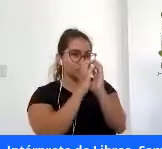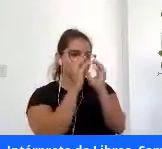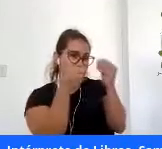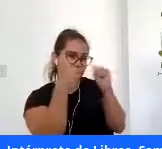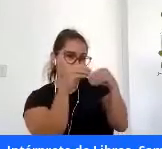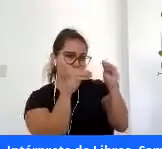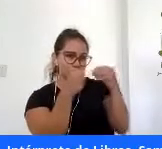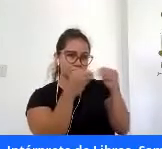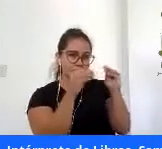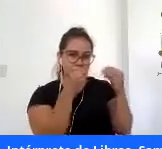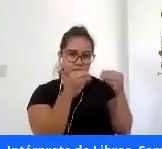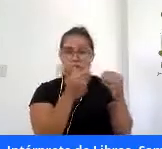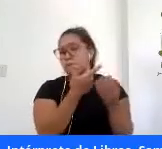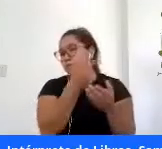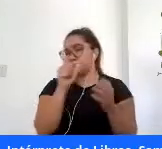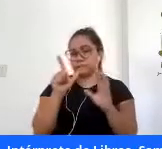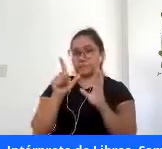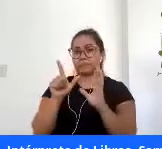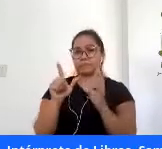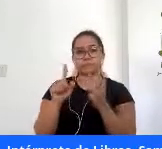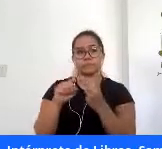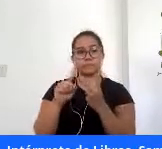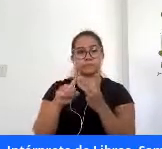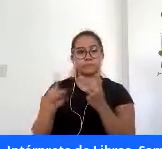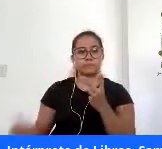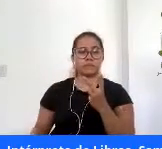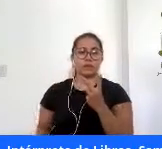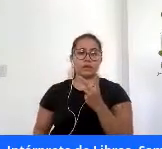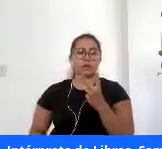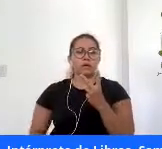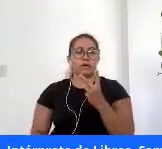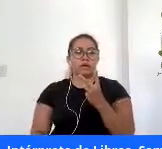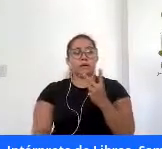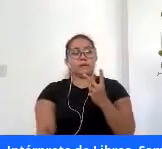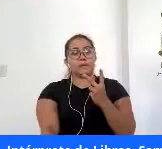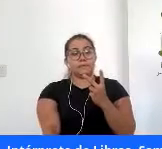outra seria... Desculpa.